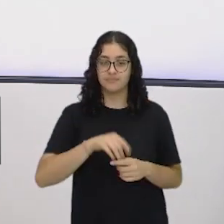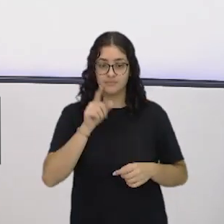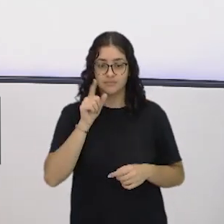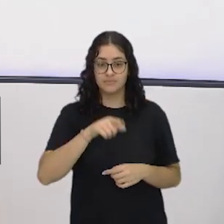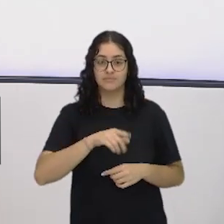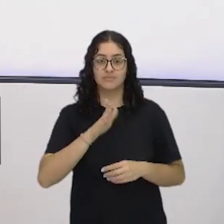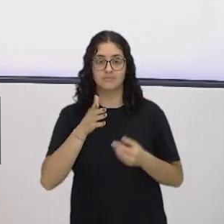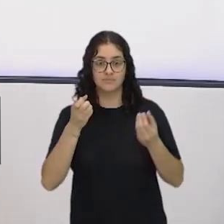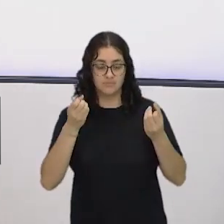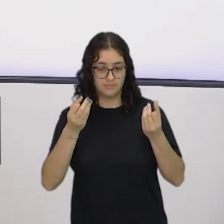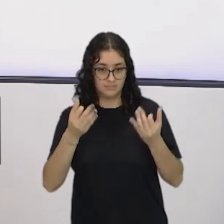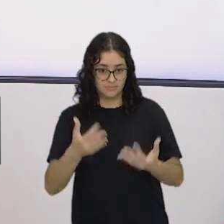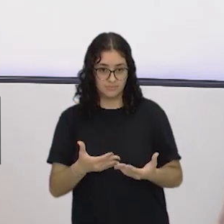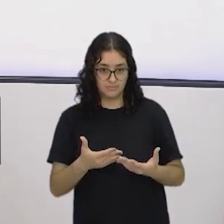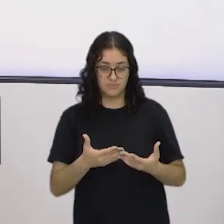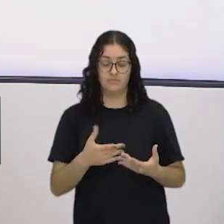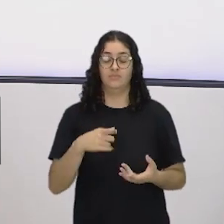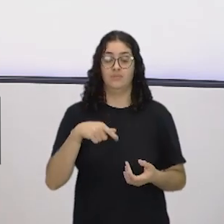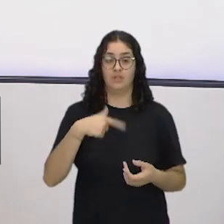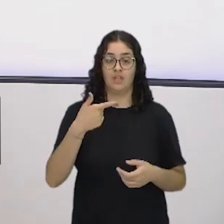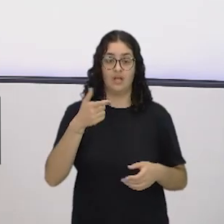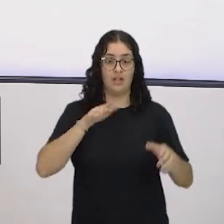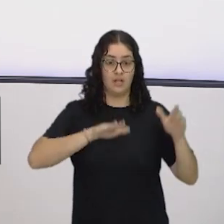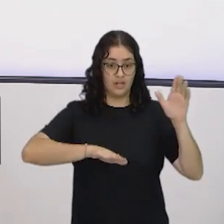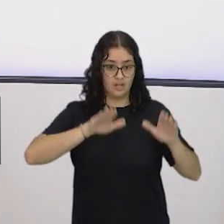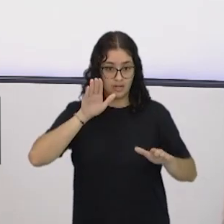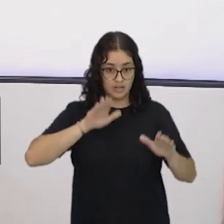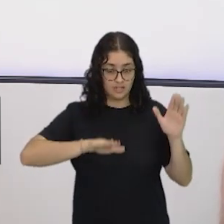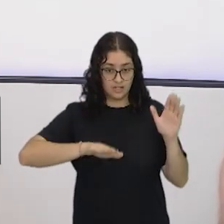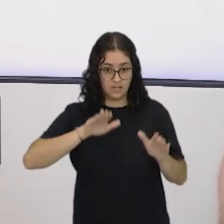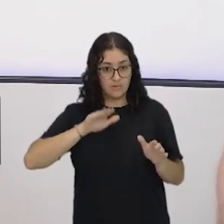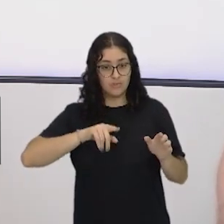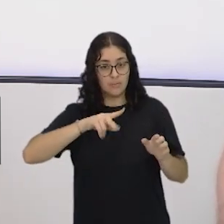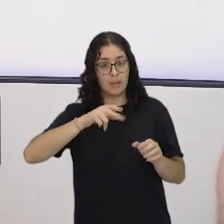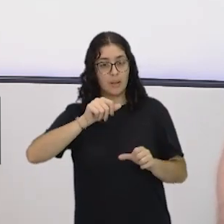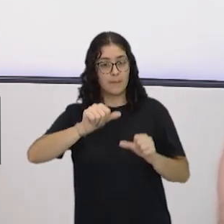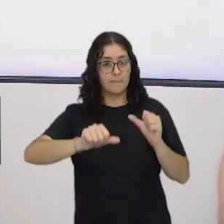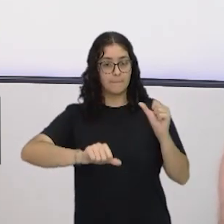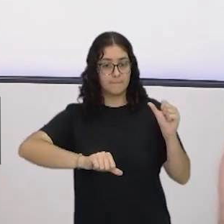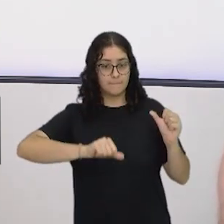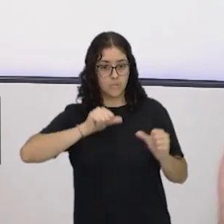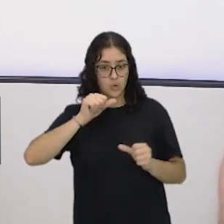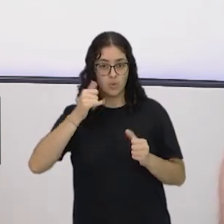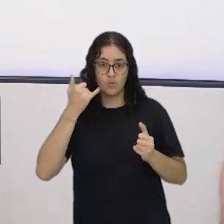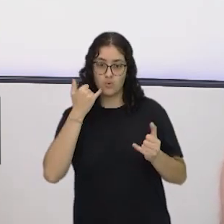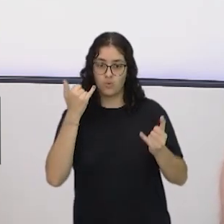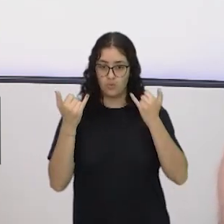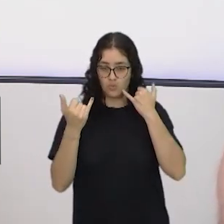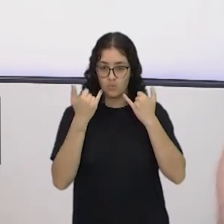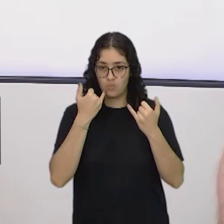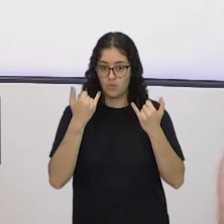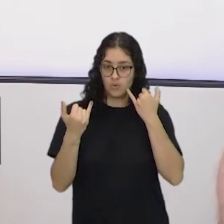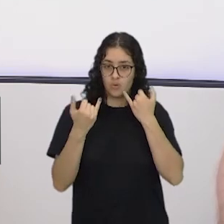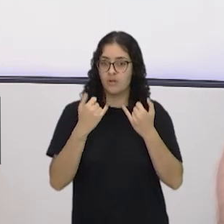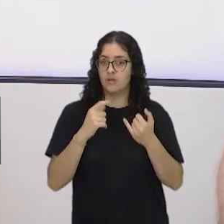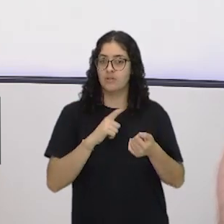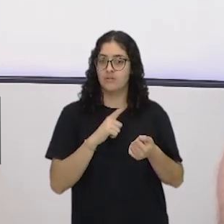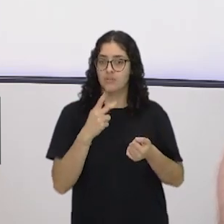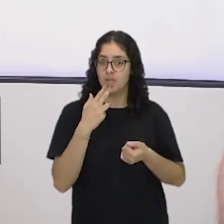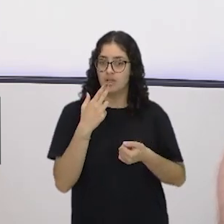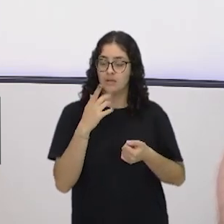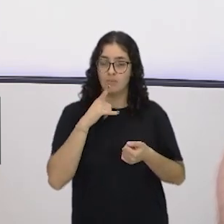isso que a gente colocou. O quanto, muitas vezes, você transformar aqueles dados, né, que estão de